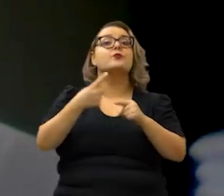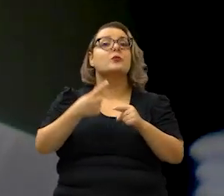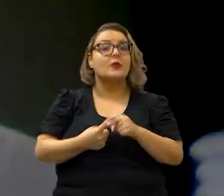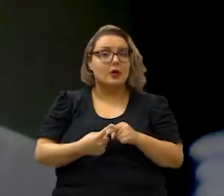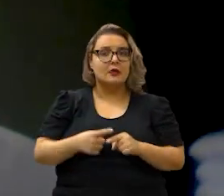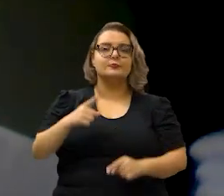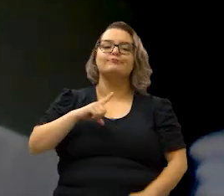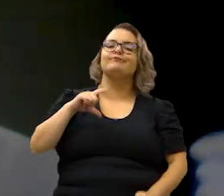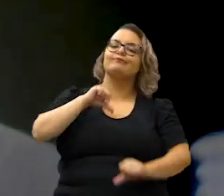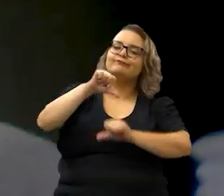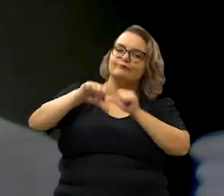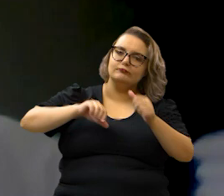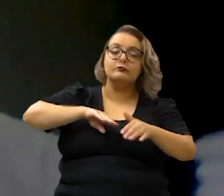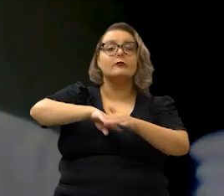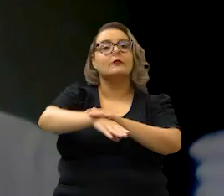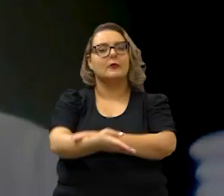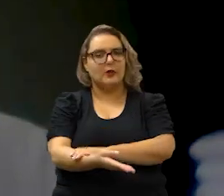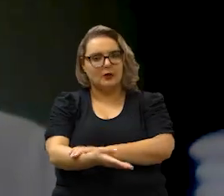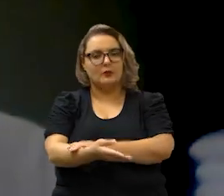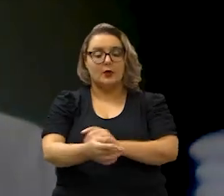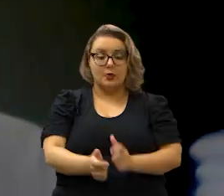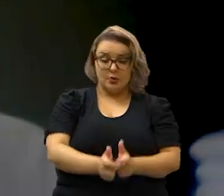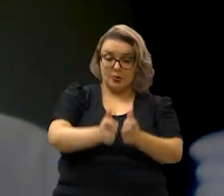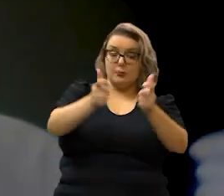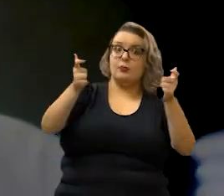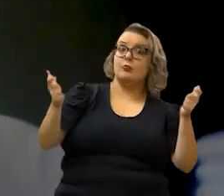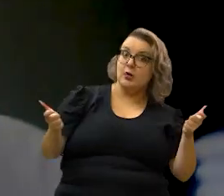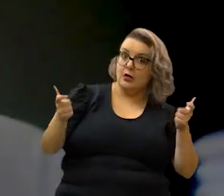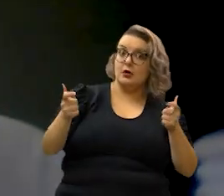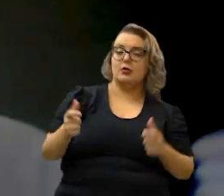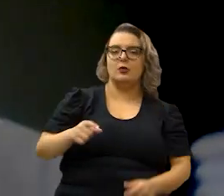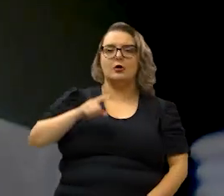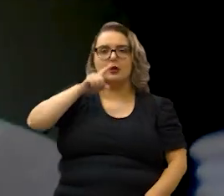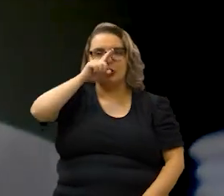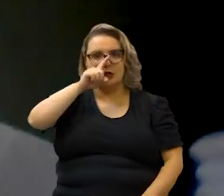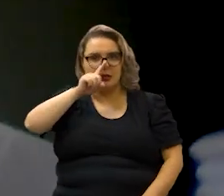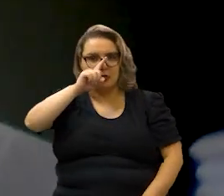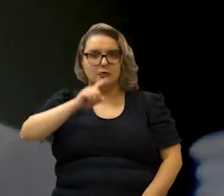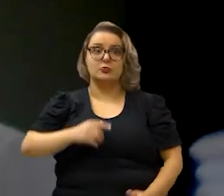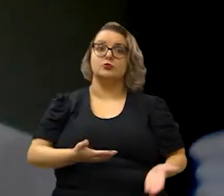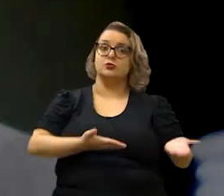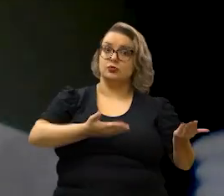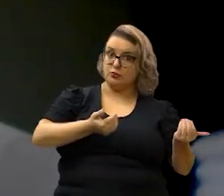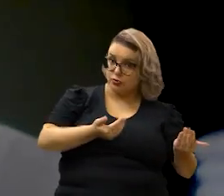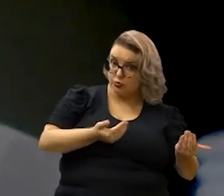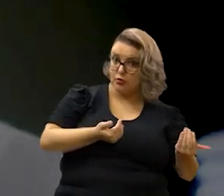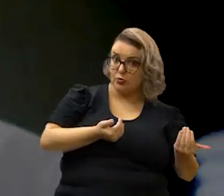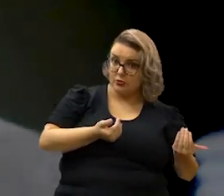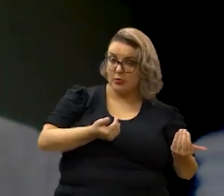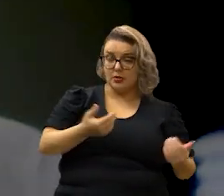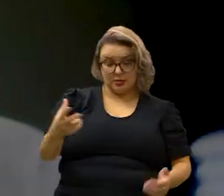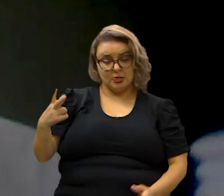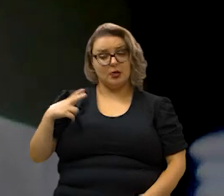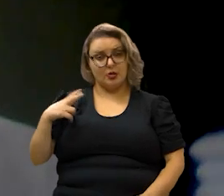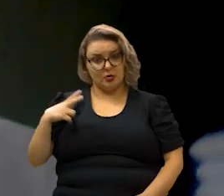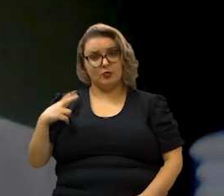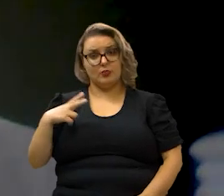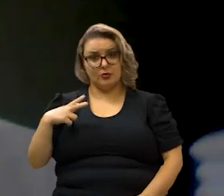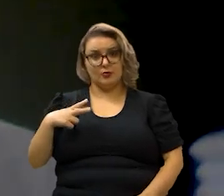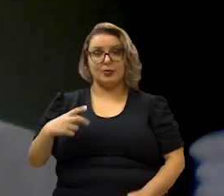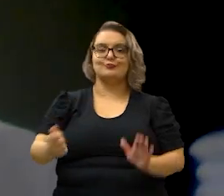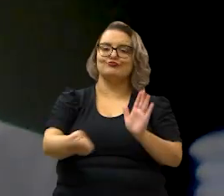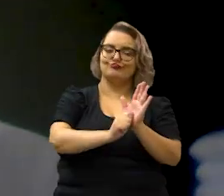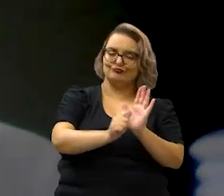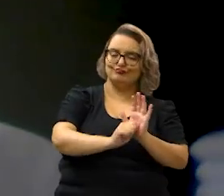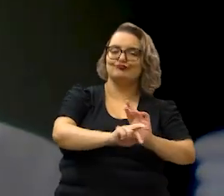porque houve mudança de hábitos, maior ocorrência de fatores de risco nos mais jovens e, em particular, consumo